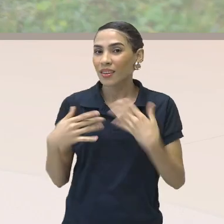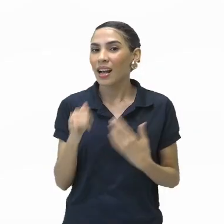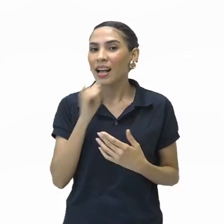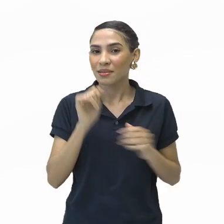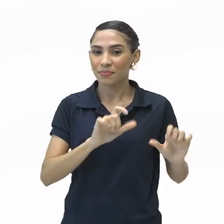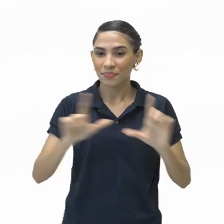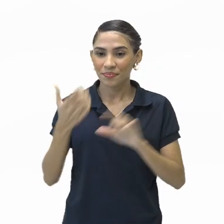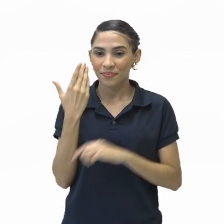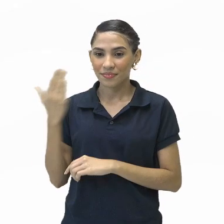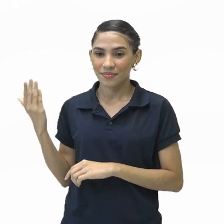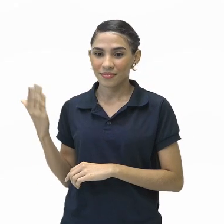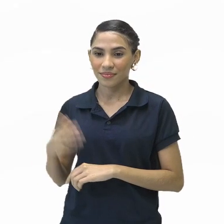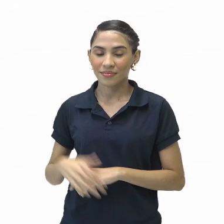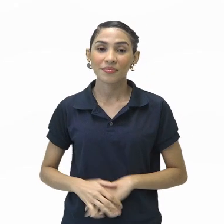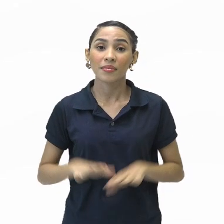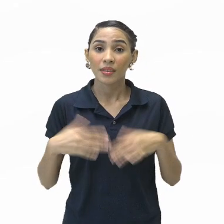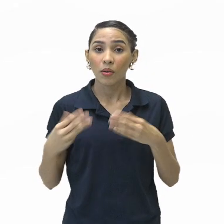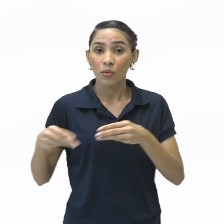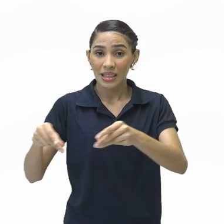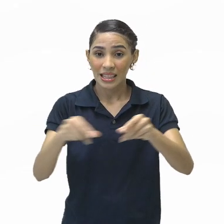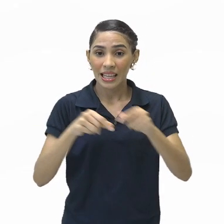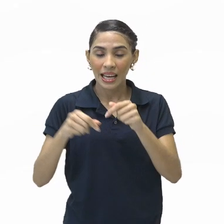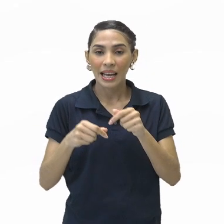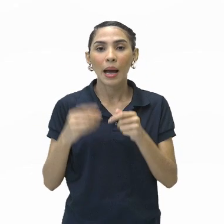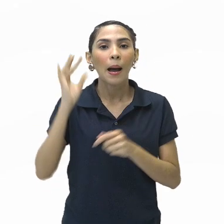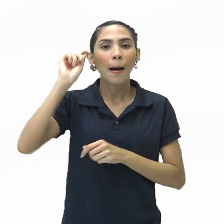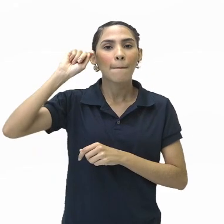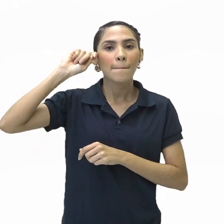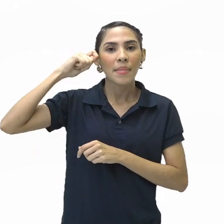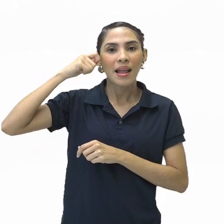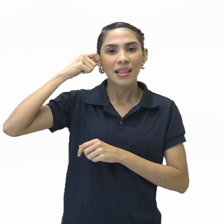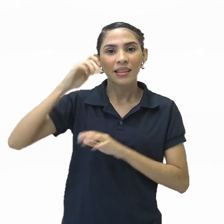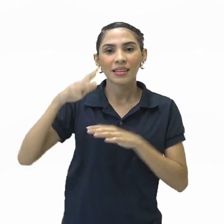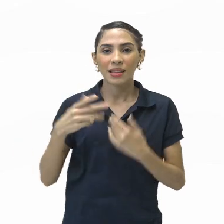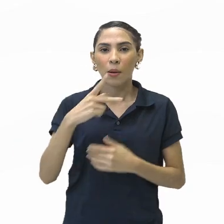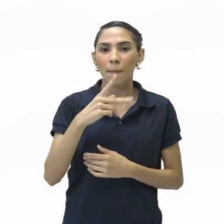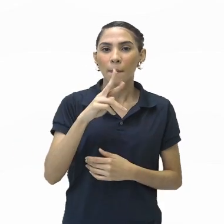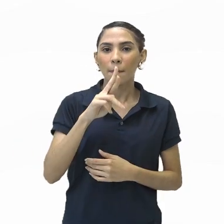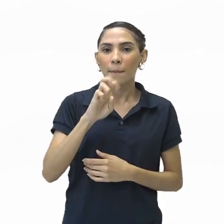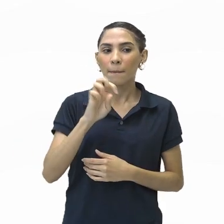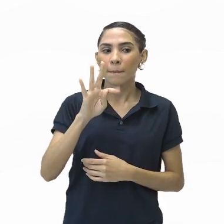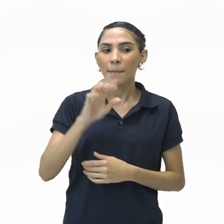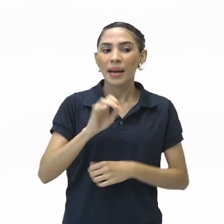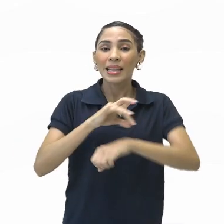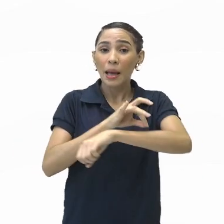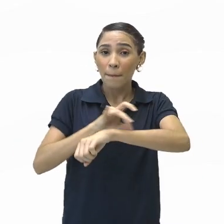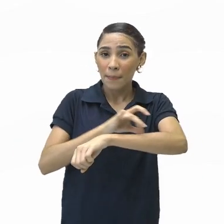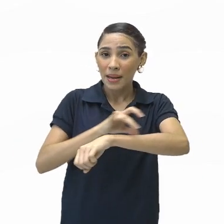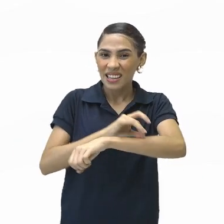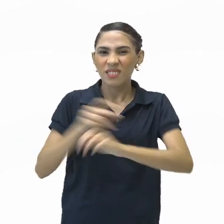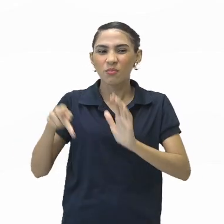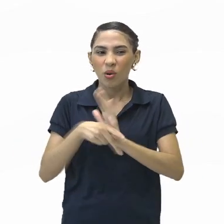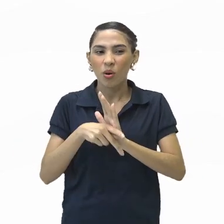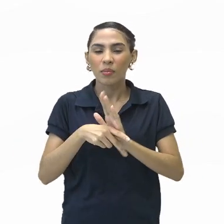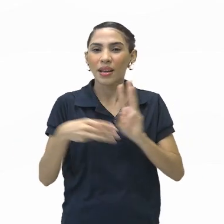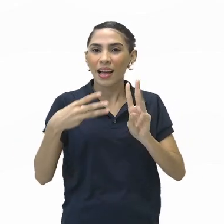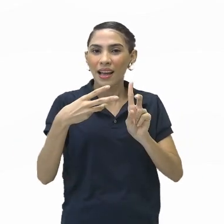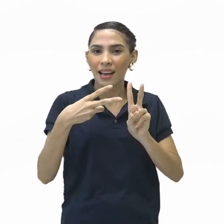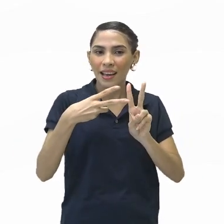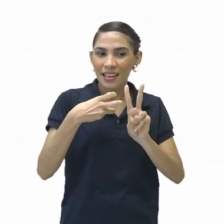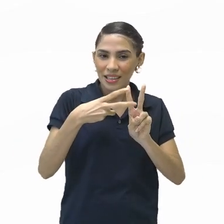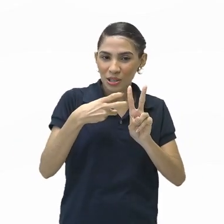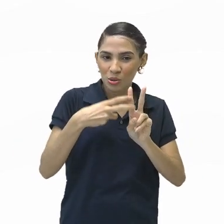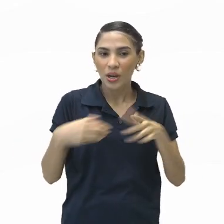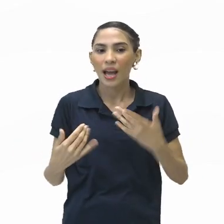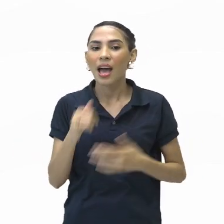próxima tela aí agora, né, a questão das terras pretas, né, oficialmente falando, é terra preta de índio, né, mas vamos chamar apenas de terra preta, né,